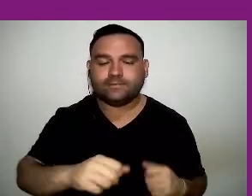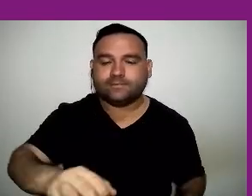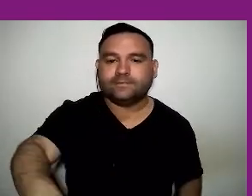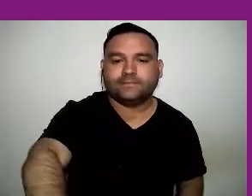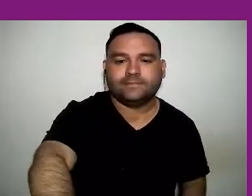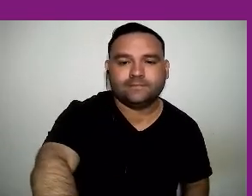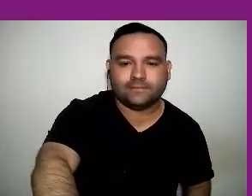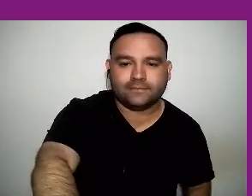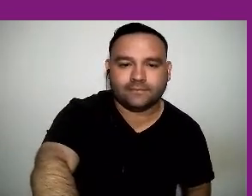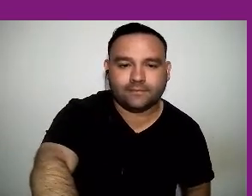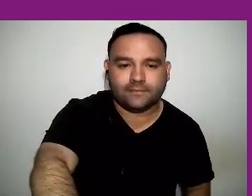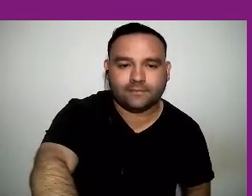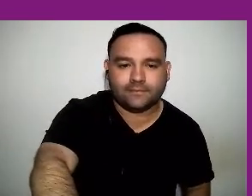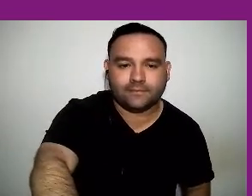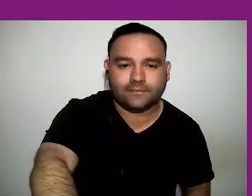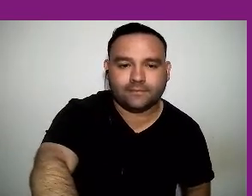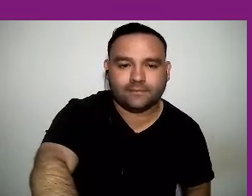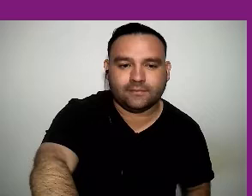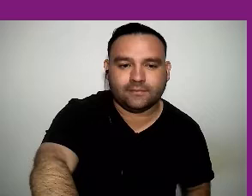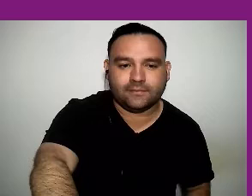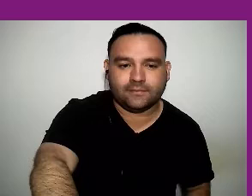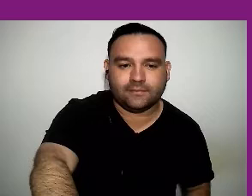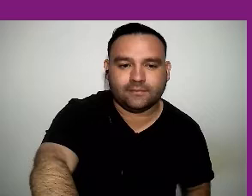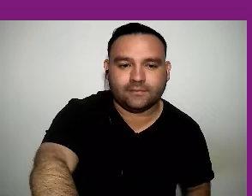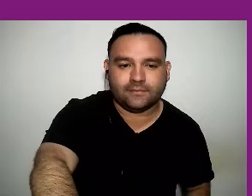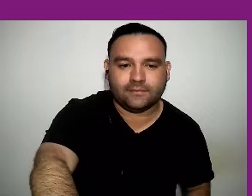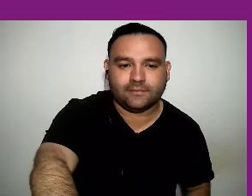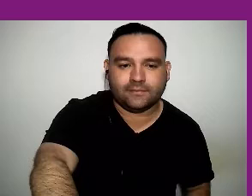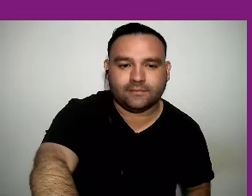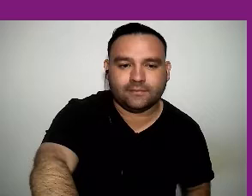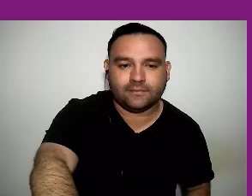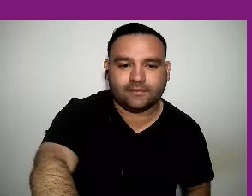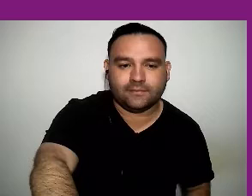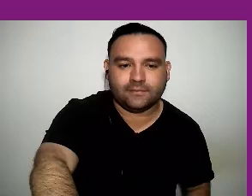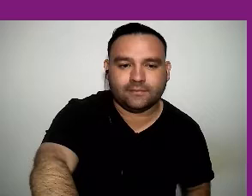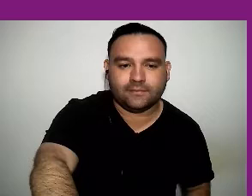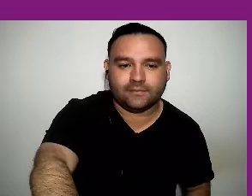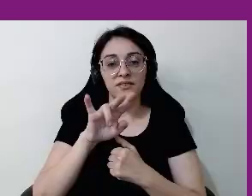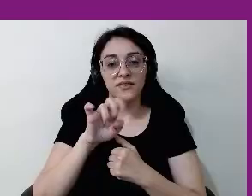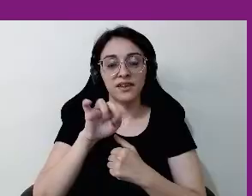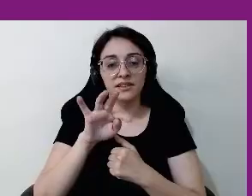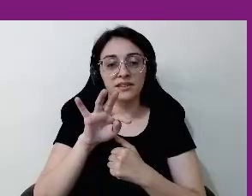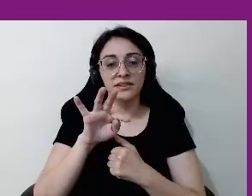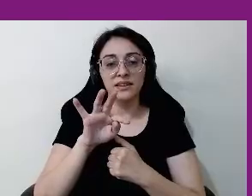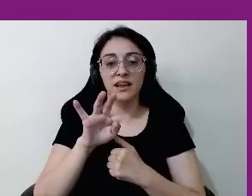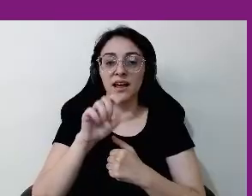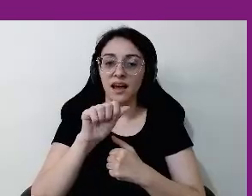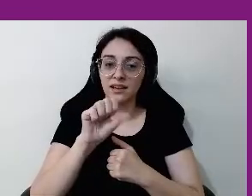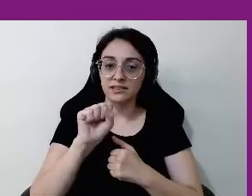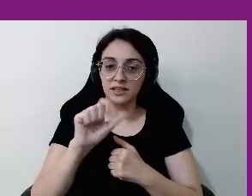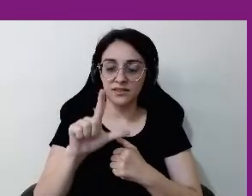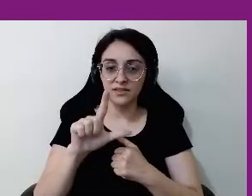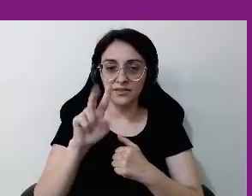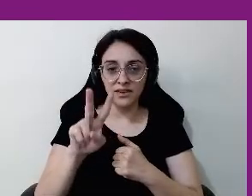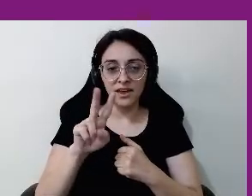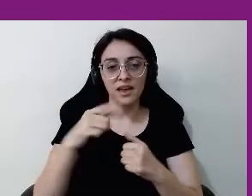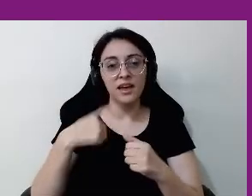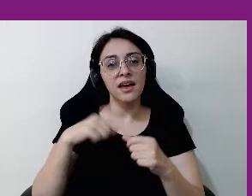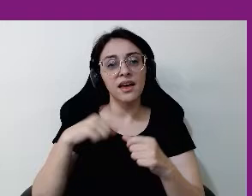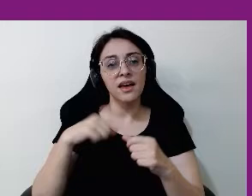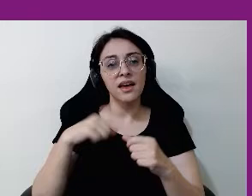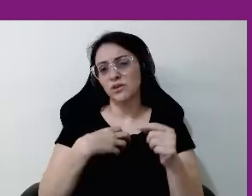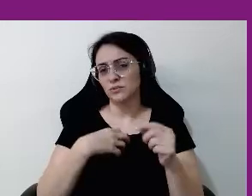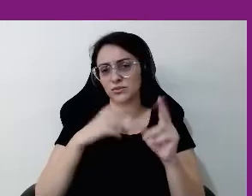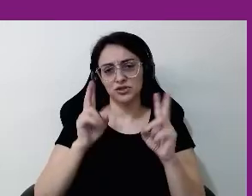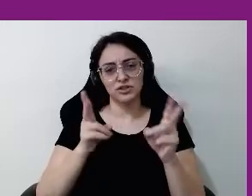Care e o IntelliVent ASV. Em todos esses modos, eles trabalham mais ou menos da